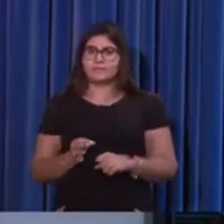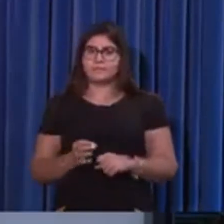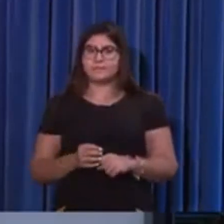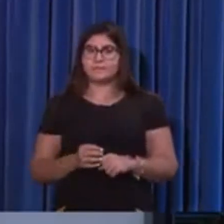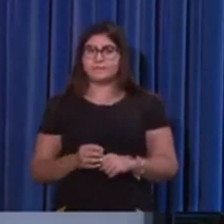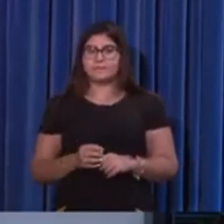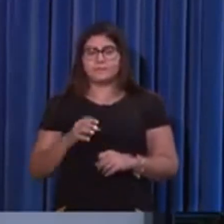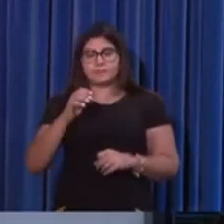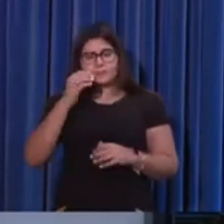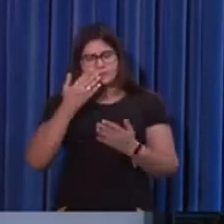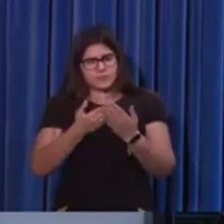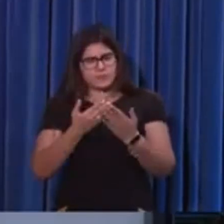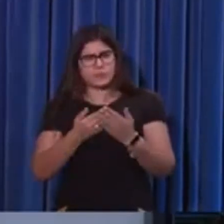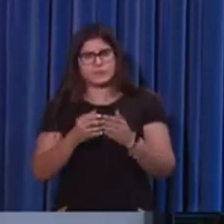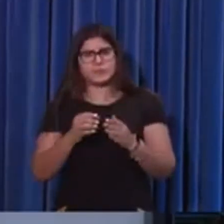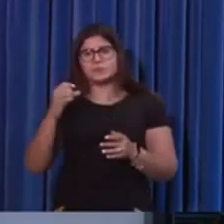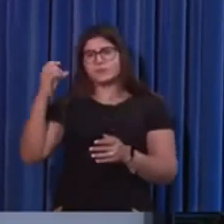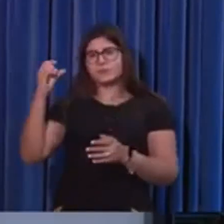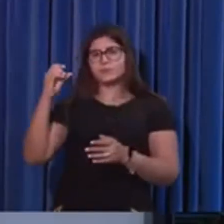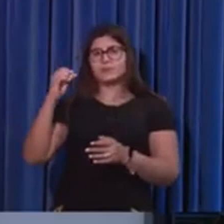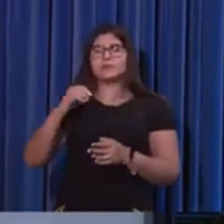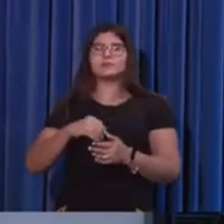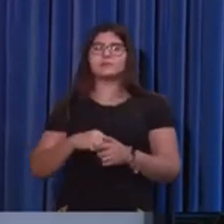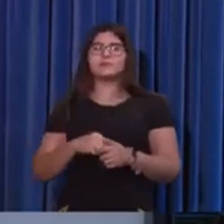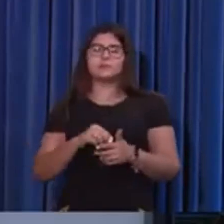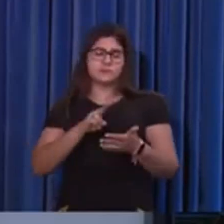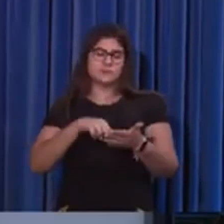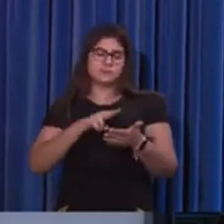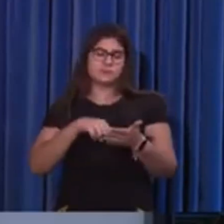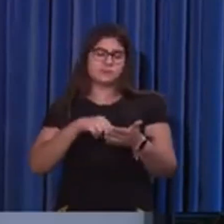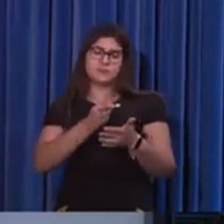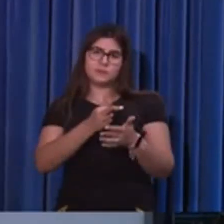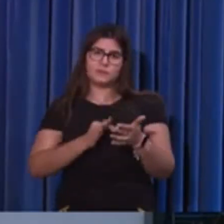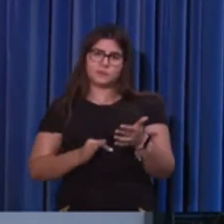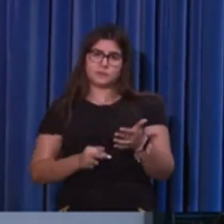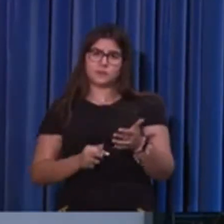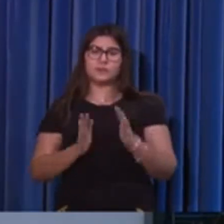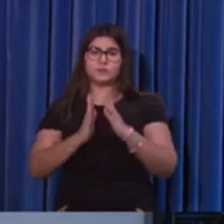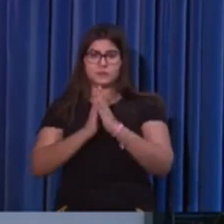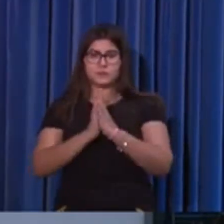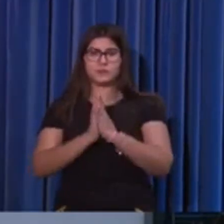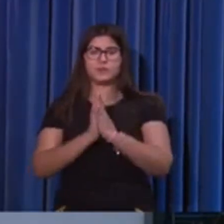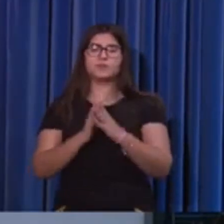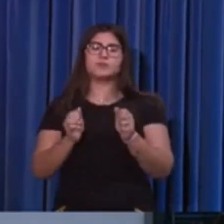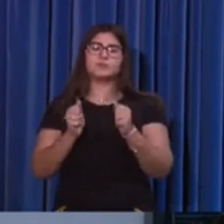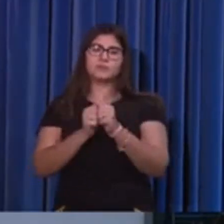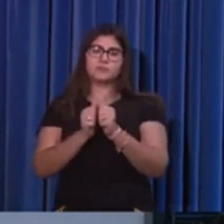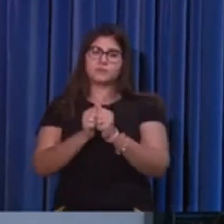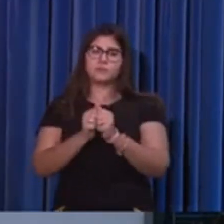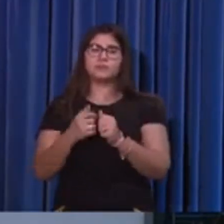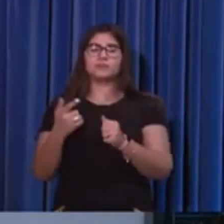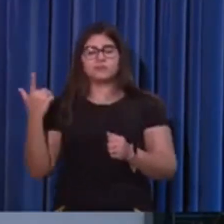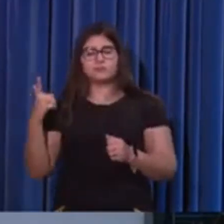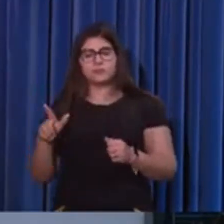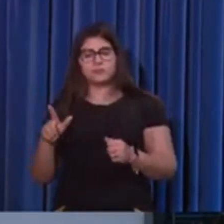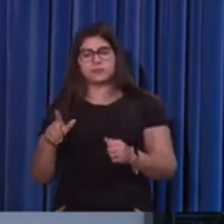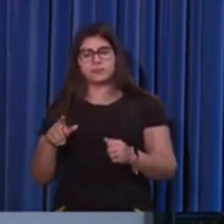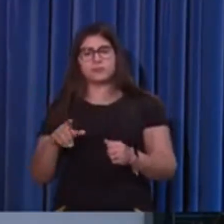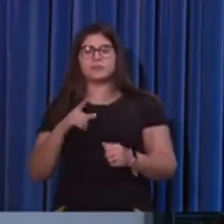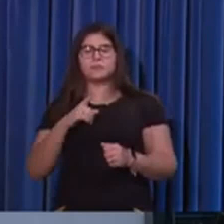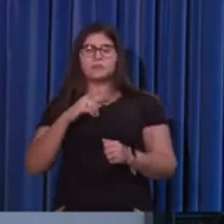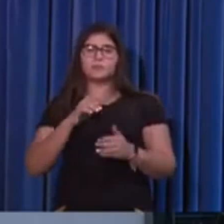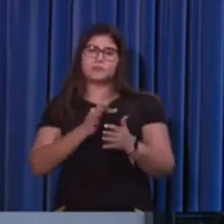palavra. Nós vamos ler o texto e orarmos juntos mais uma vez. O texto é de Malaquias,